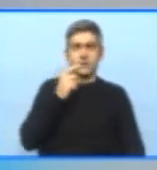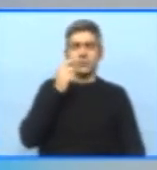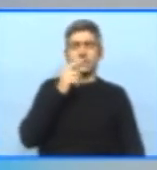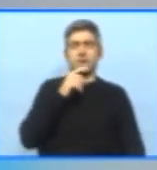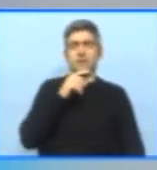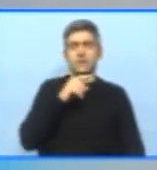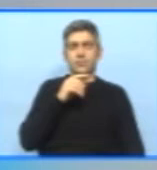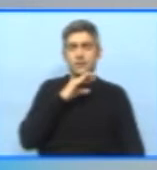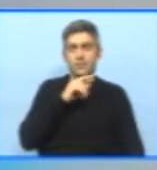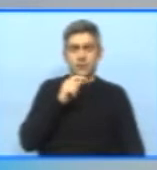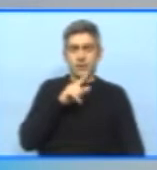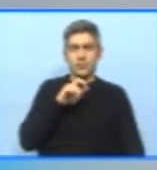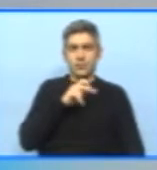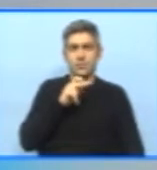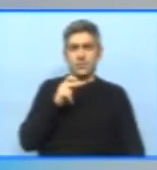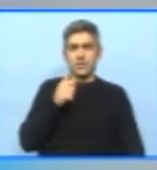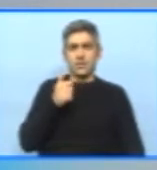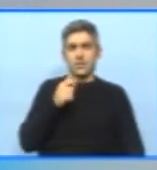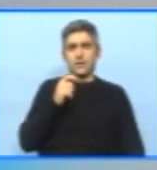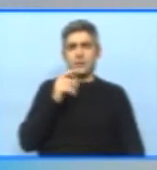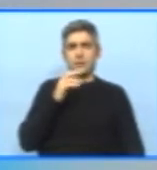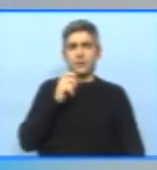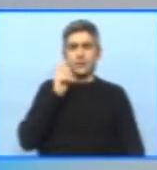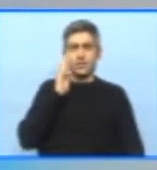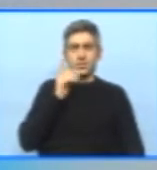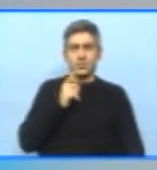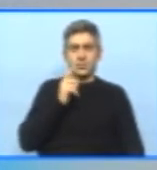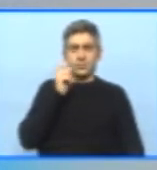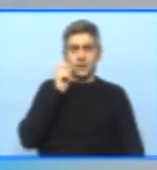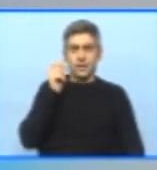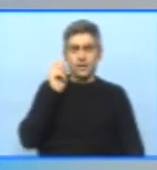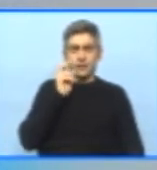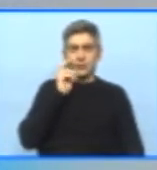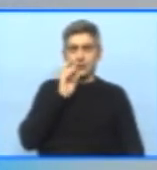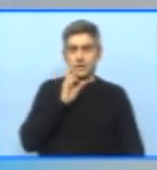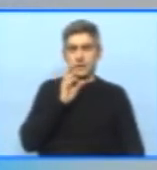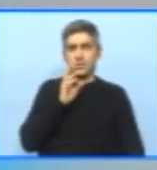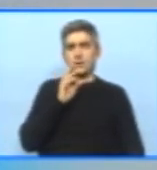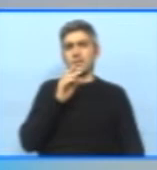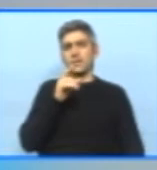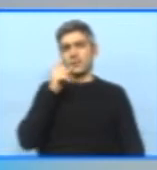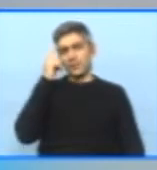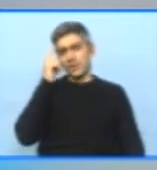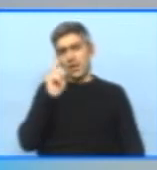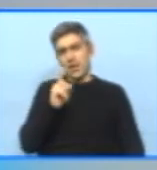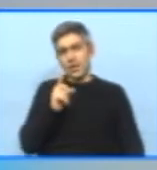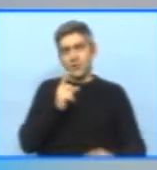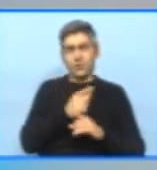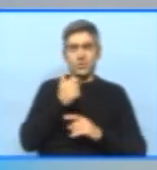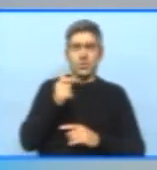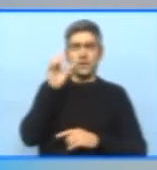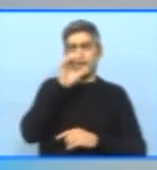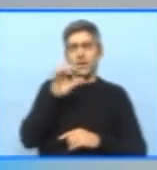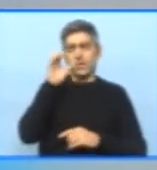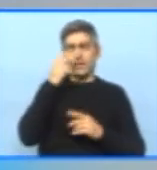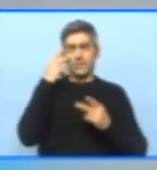o Eliabe, o Jessé, não é? O pai era Jessé, desculpa, vê o Eliabe e pensa que é, não é? Porque ele tem um bom aspecto, não é?